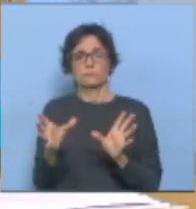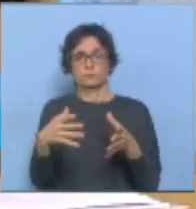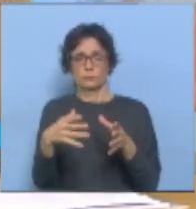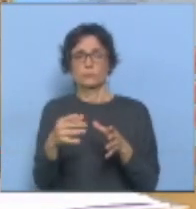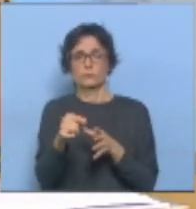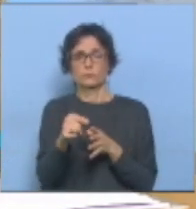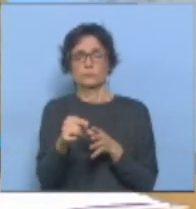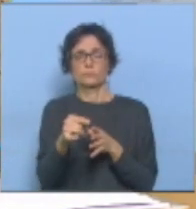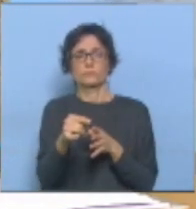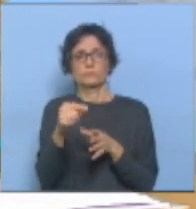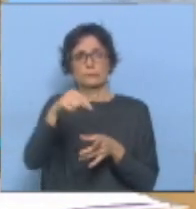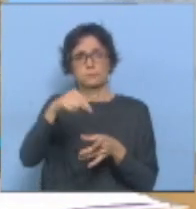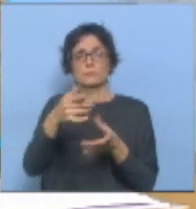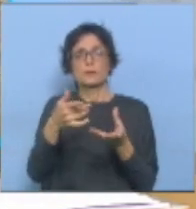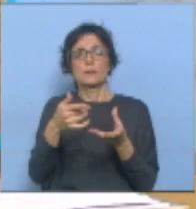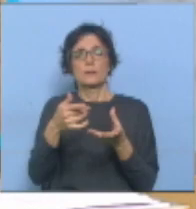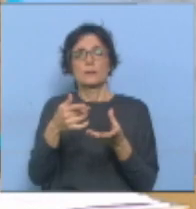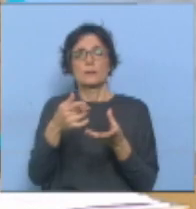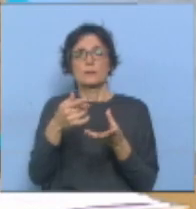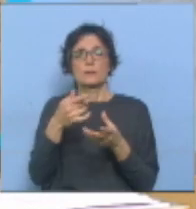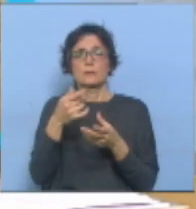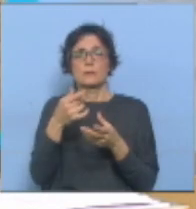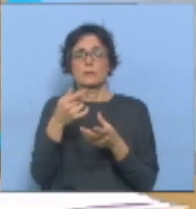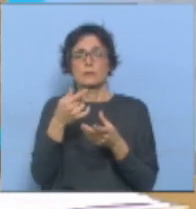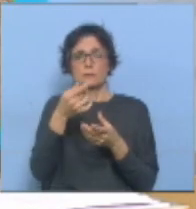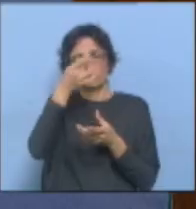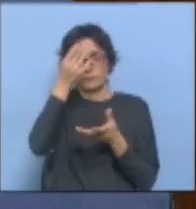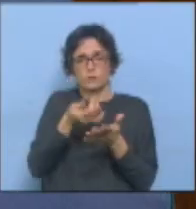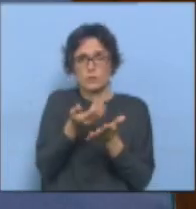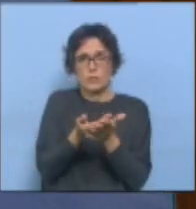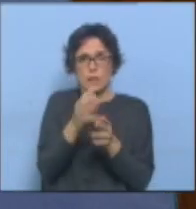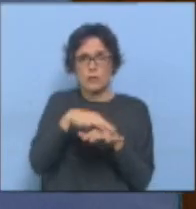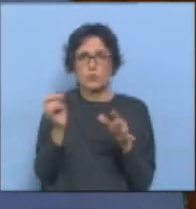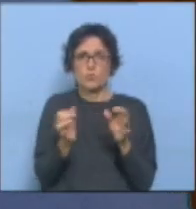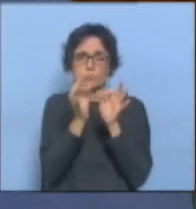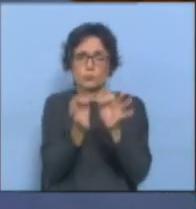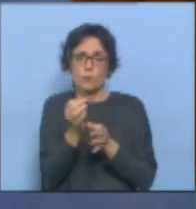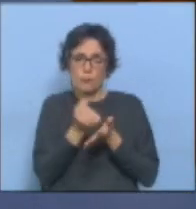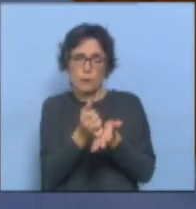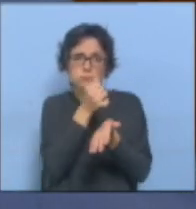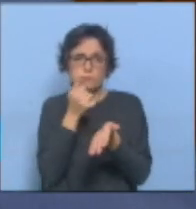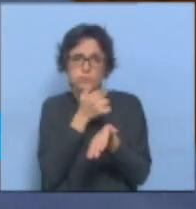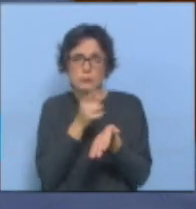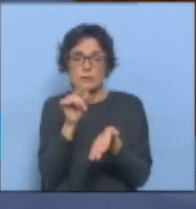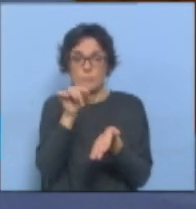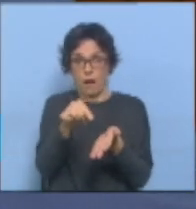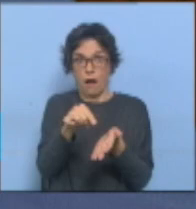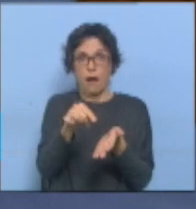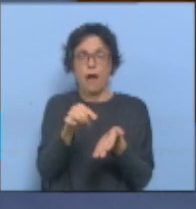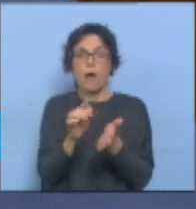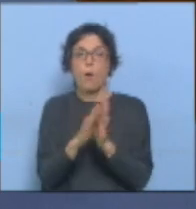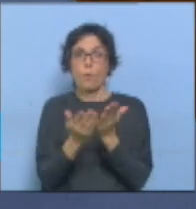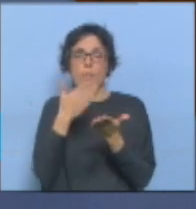que estuda os cuidados paliativos no mundo inteiro e trazem também um livro branco, que nós estamos